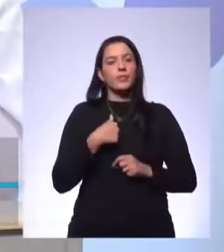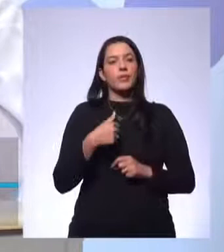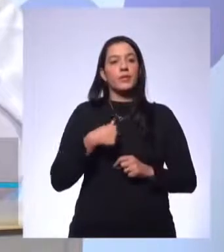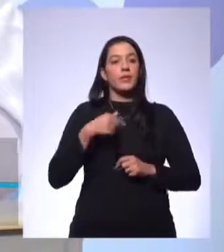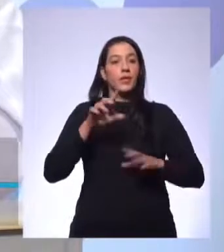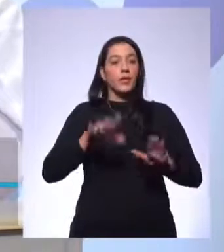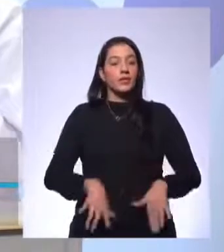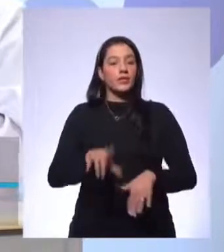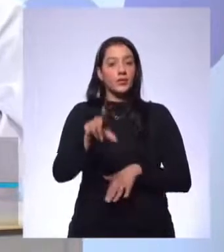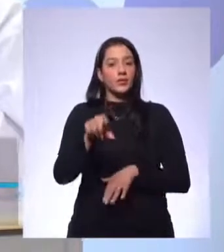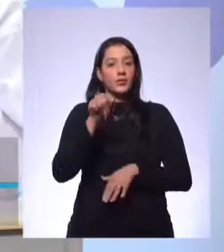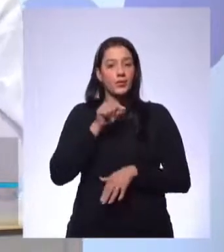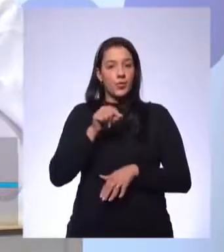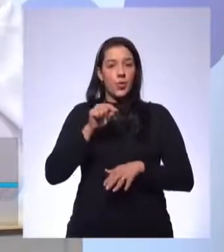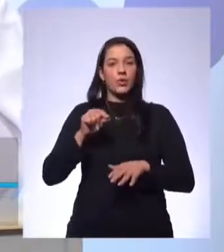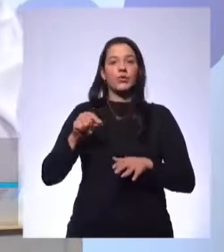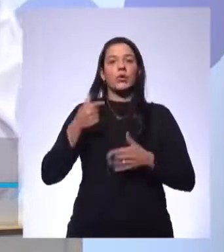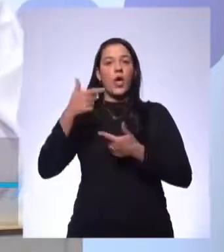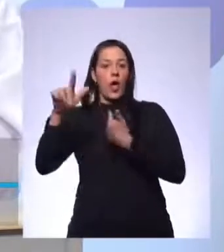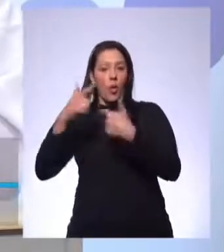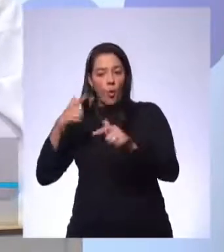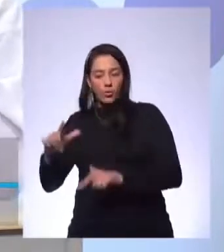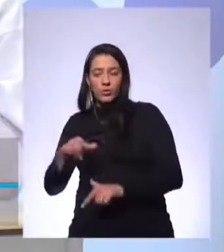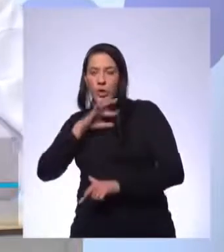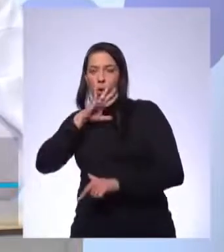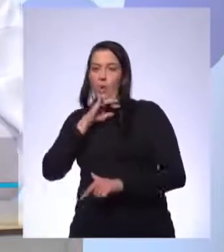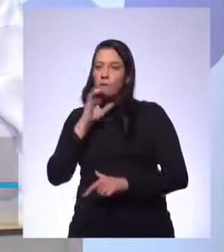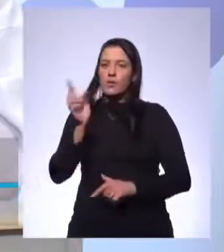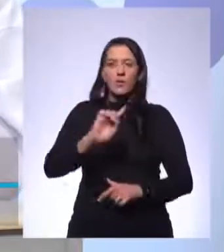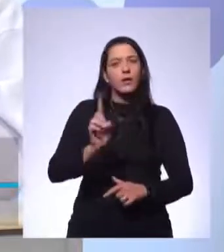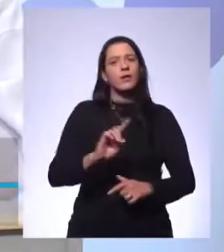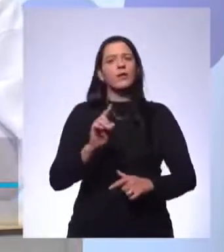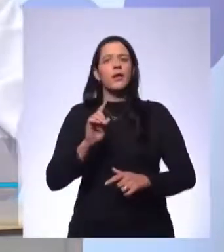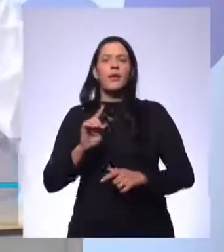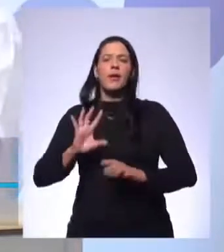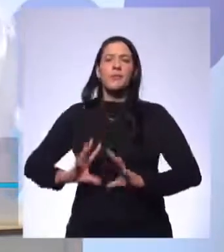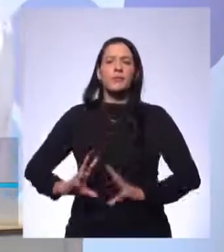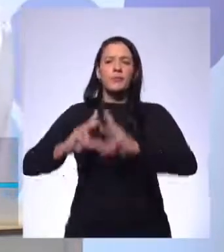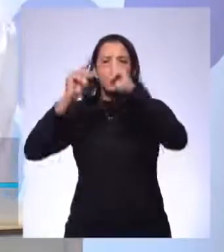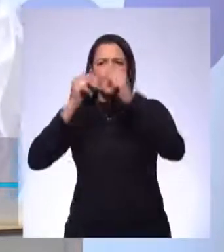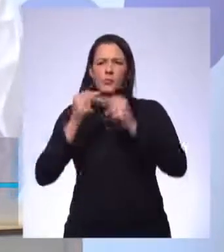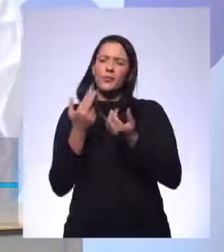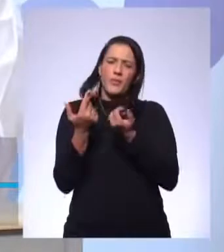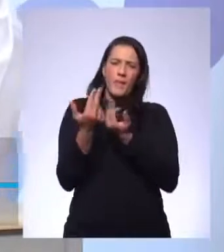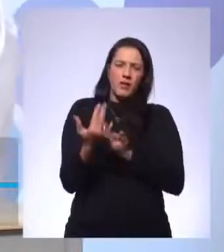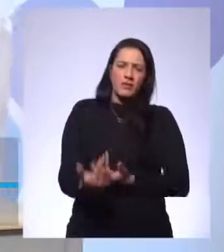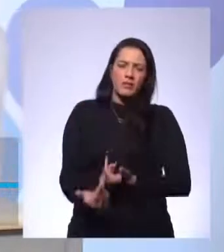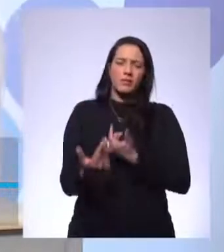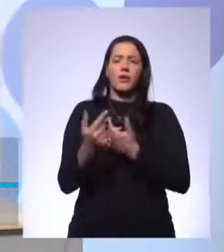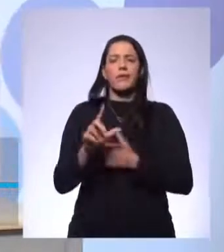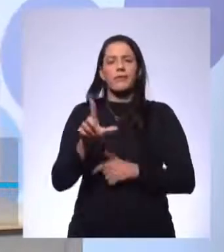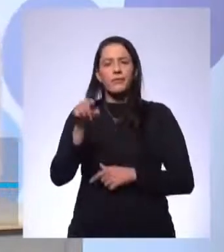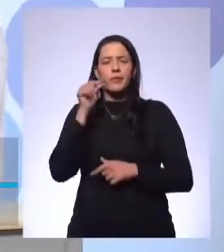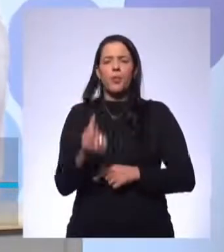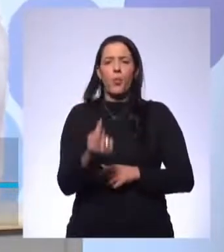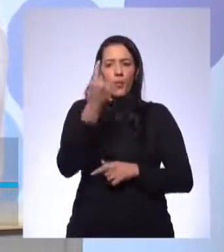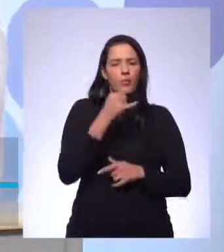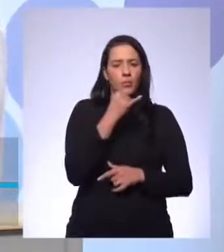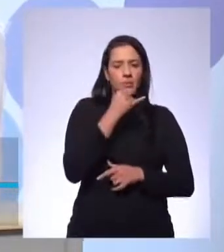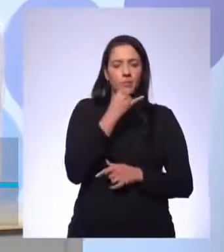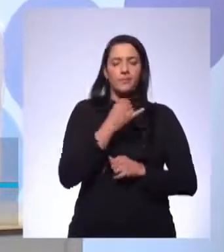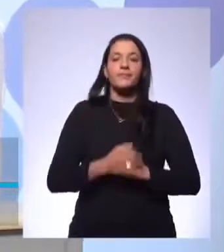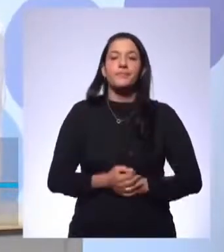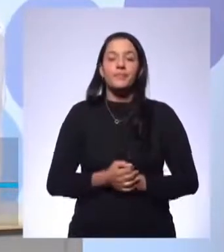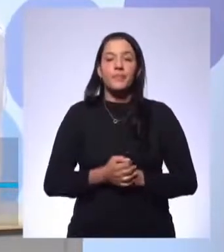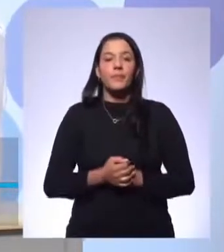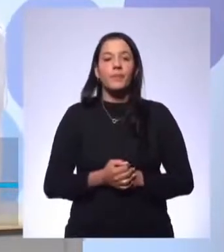gente escolhe algumas, não quer dizer que as outras estão ruins, é que às vezes é muito repetitivo, então a gente pega uma com exemplo, tá bom? Ó, o Igor